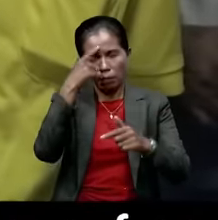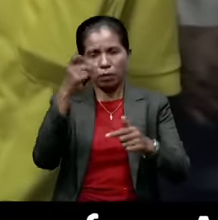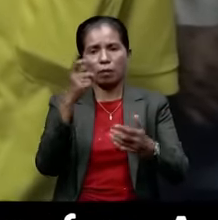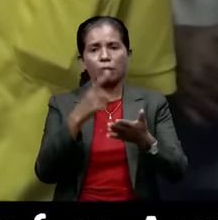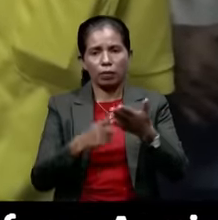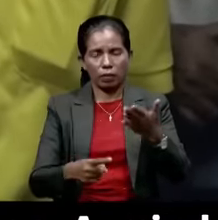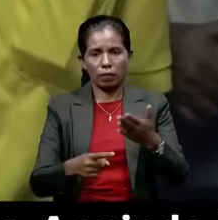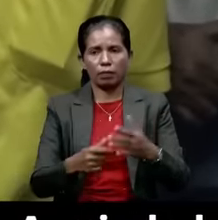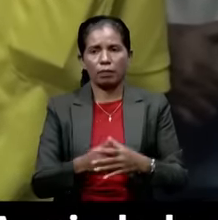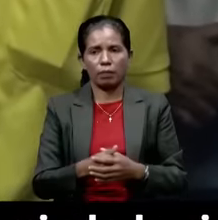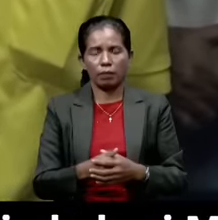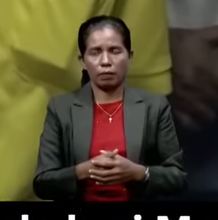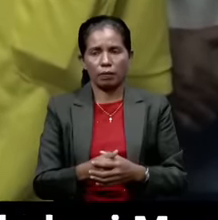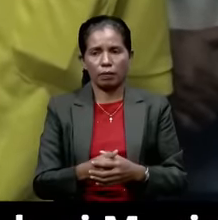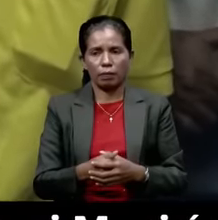uma playa, e